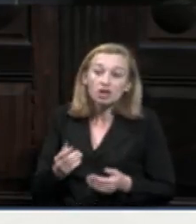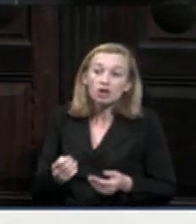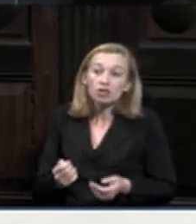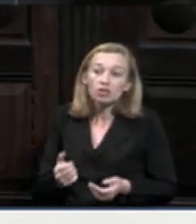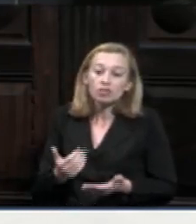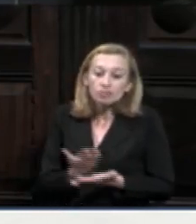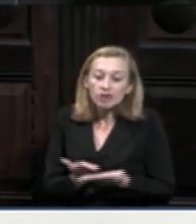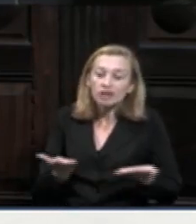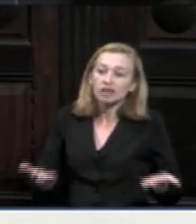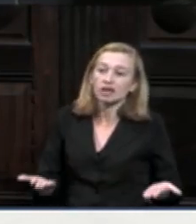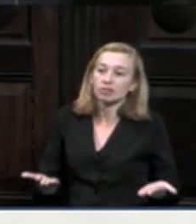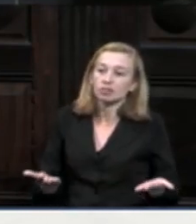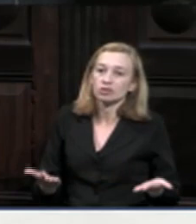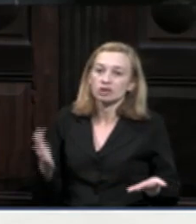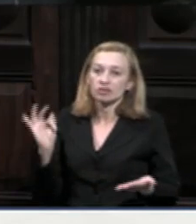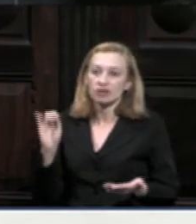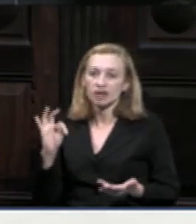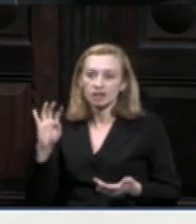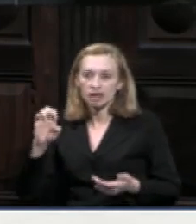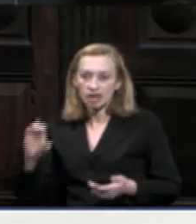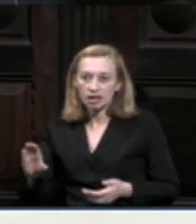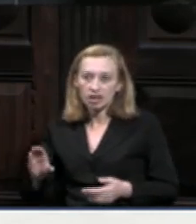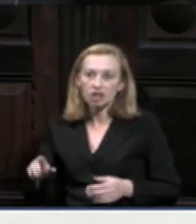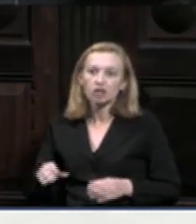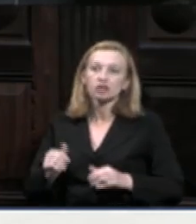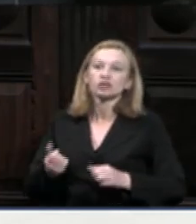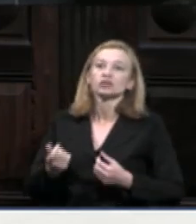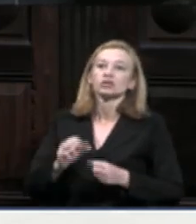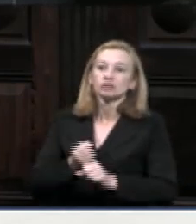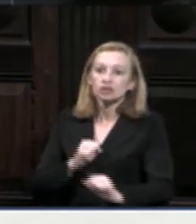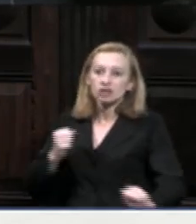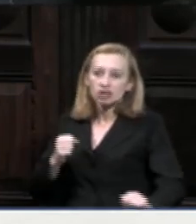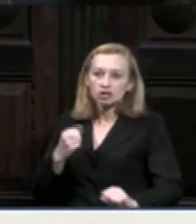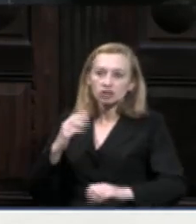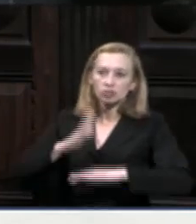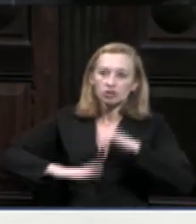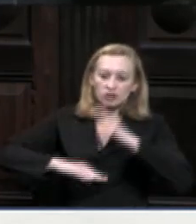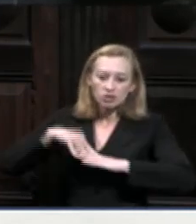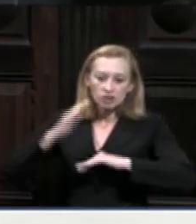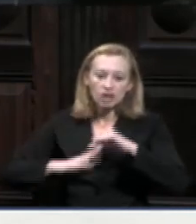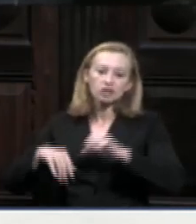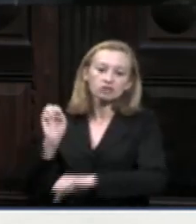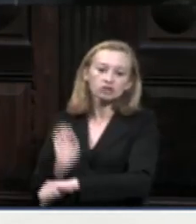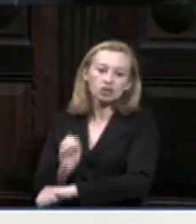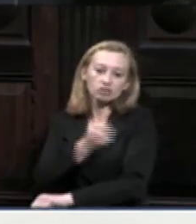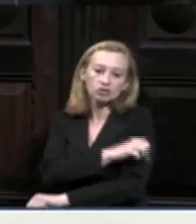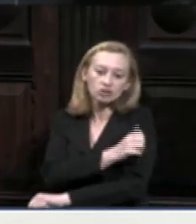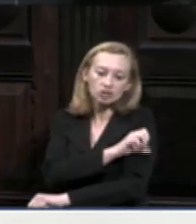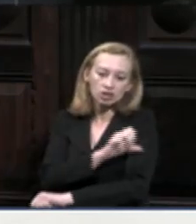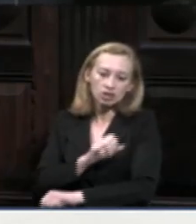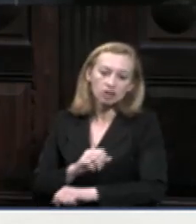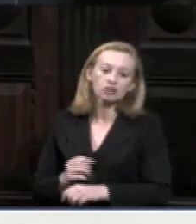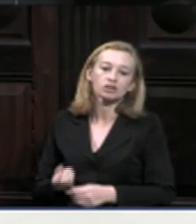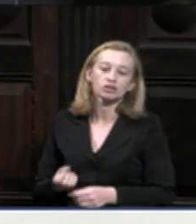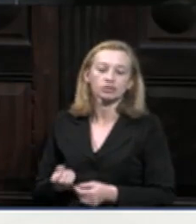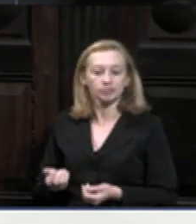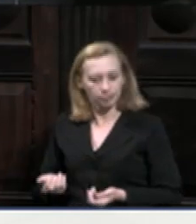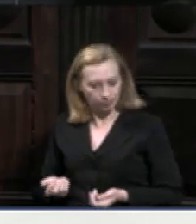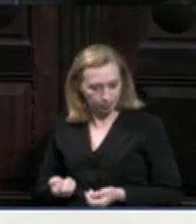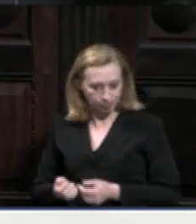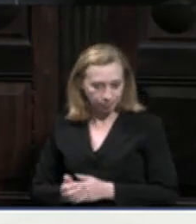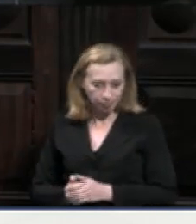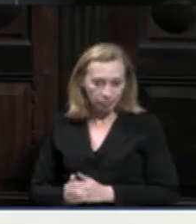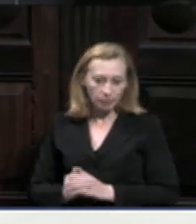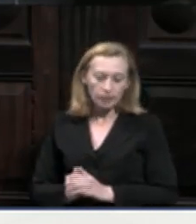importante equipamento de formação profissional que nós temos aqui no estado do Rio de Janeiro, não só em nível técnico, mas também com algumas ações em nível